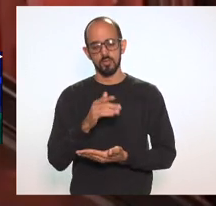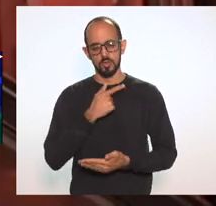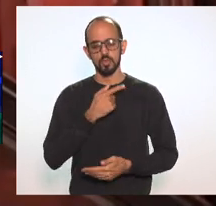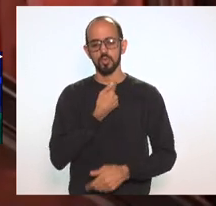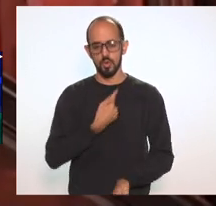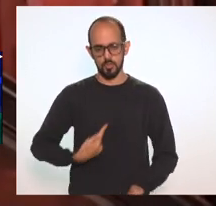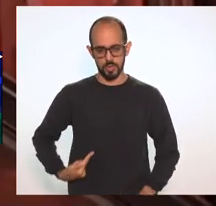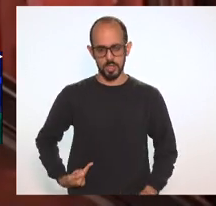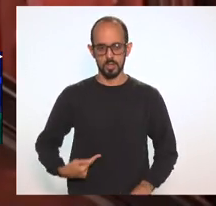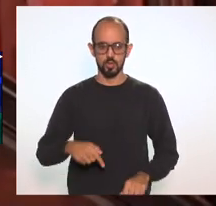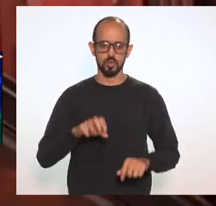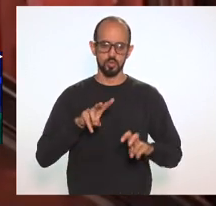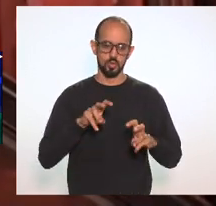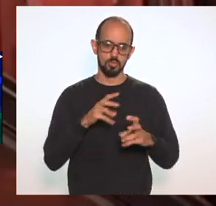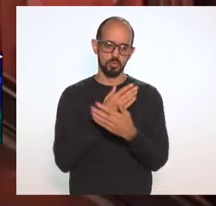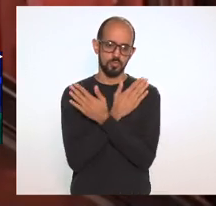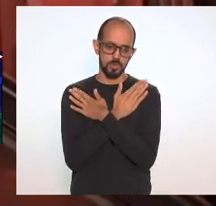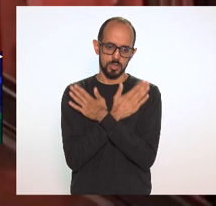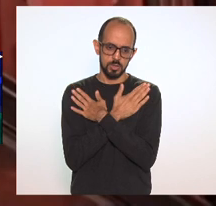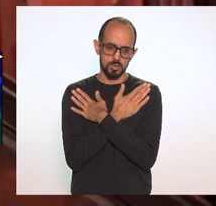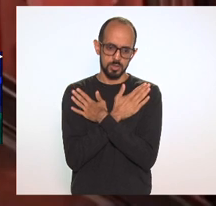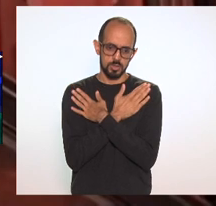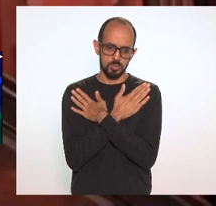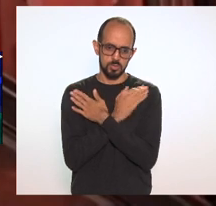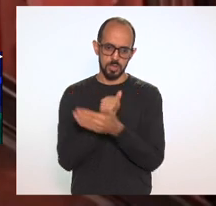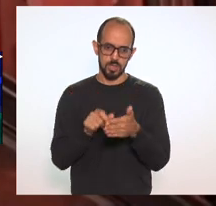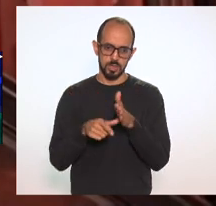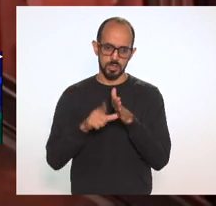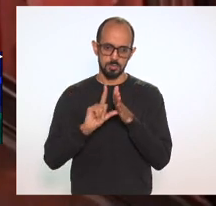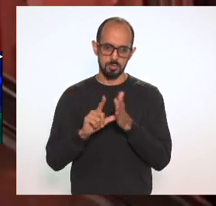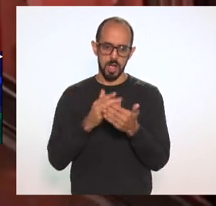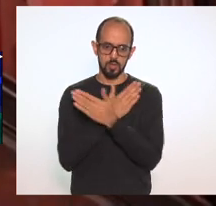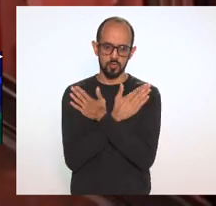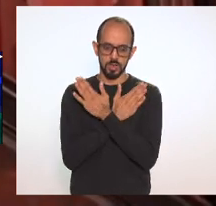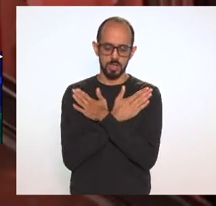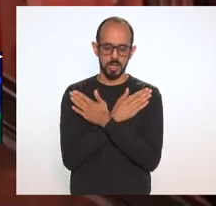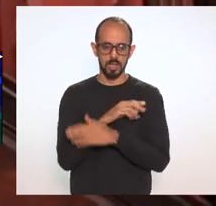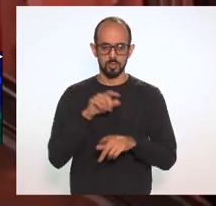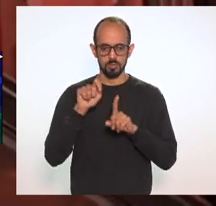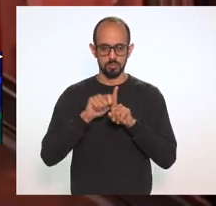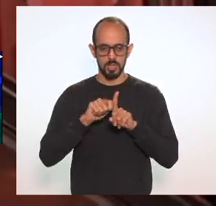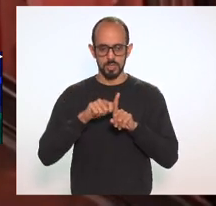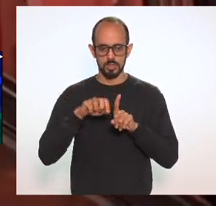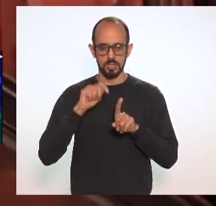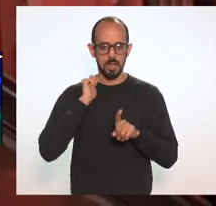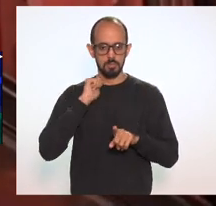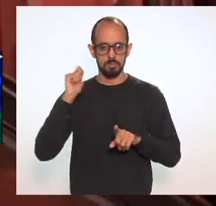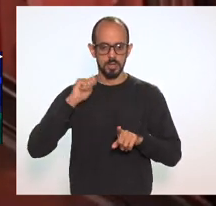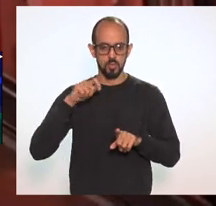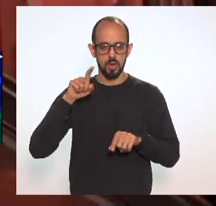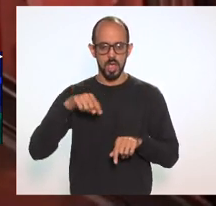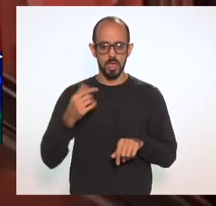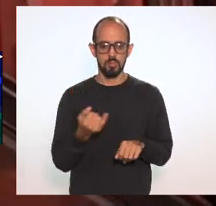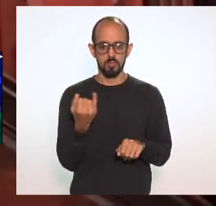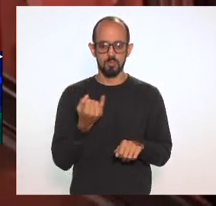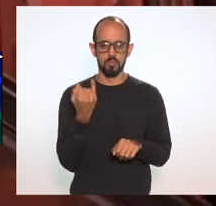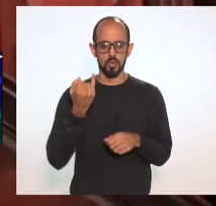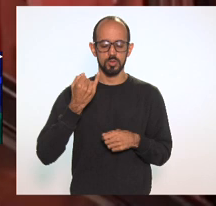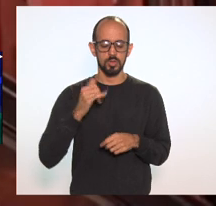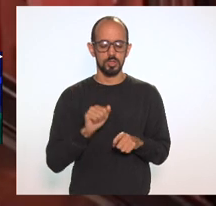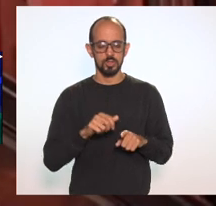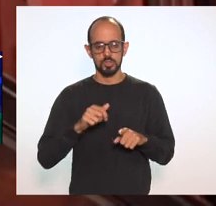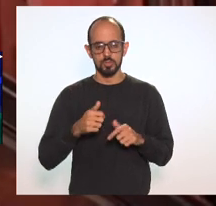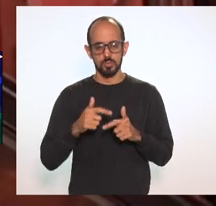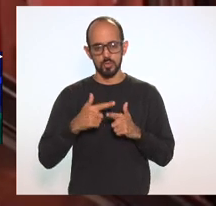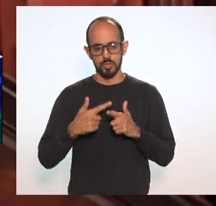sobre os feriados antecipar os feriados do mês de abril é uma medida que eu vejo importante que com